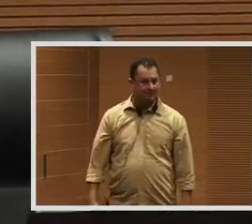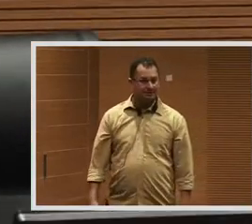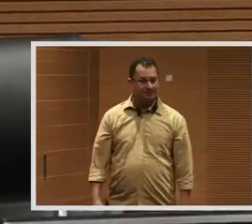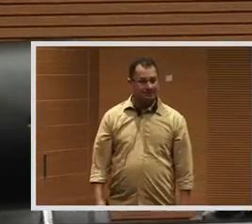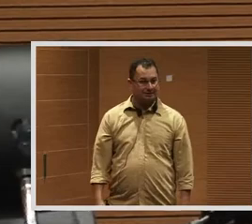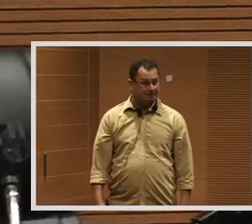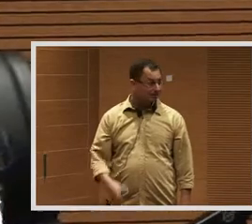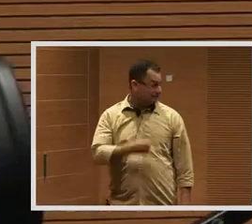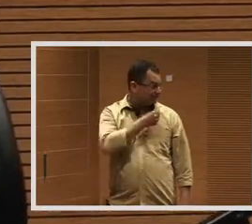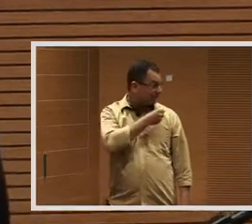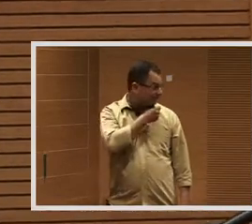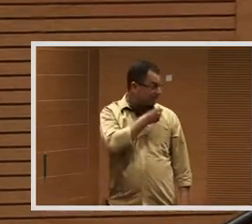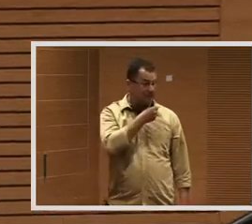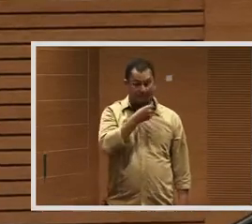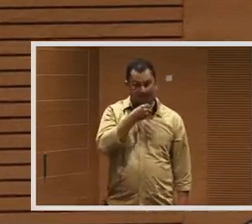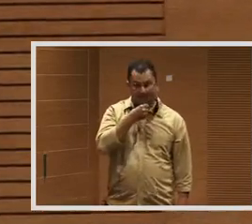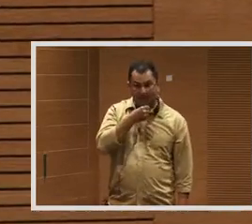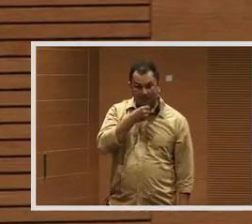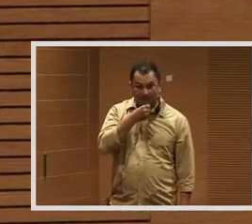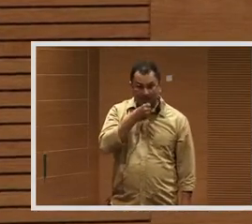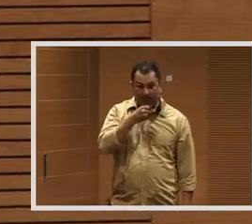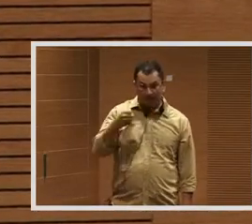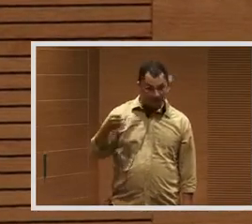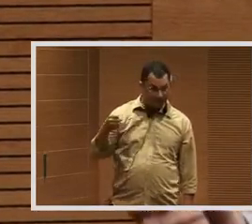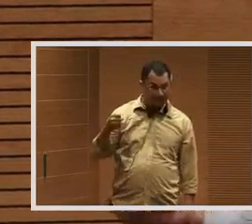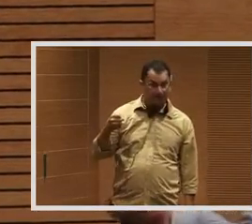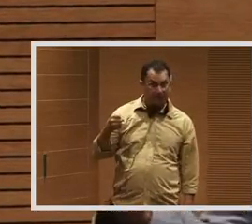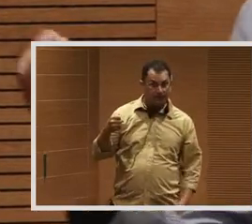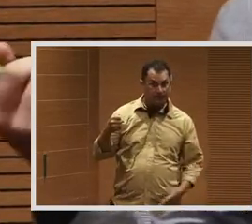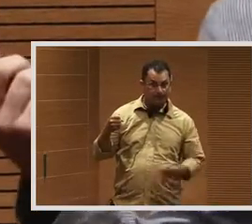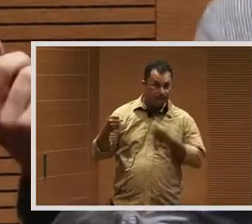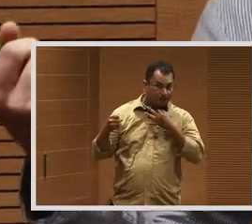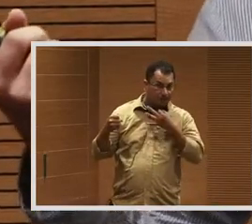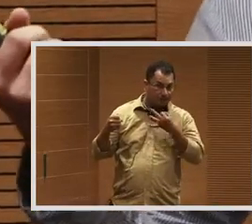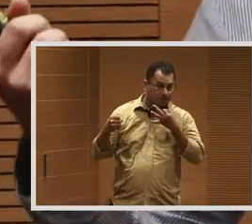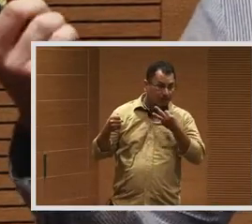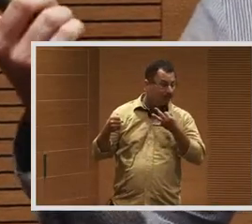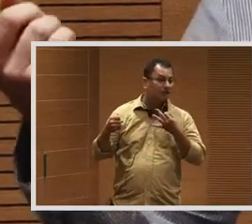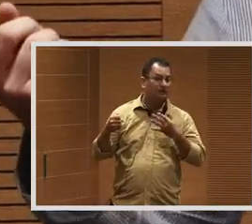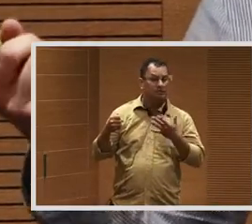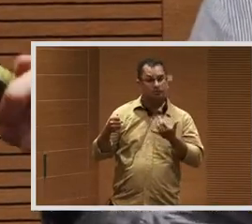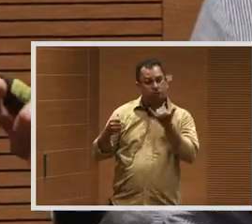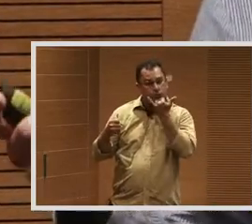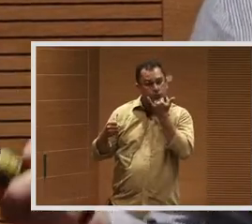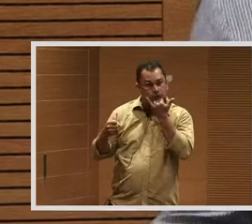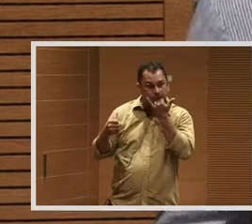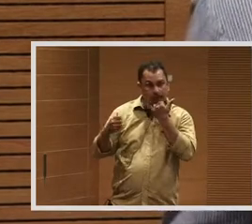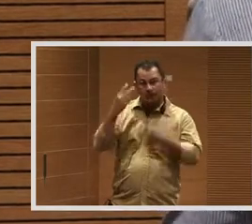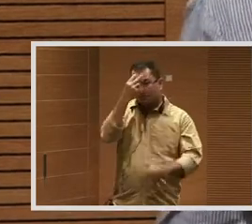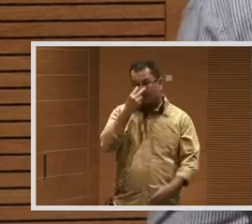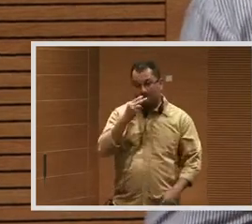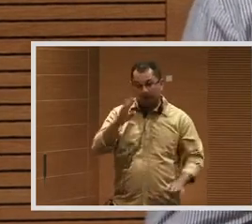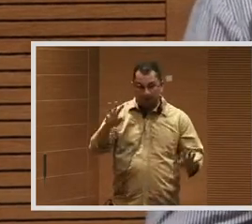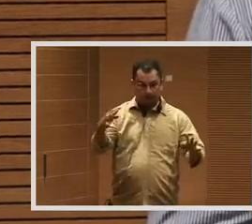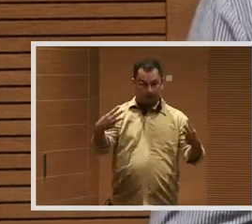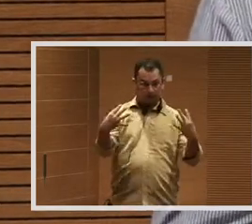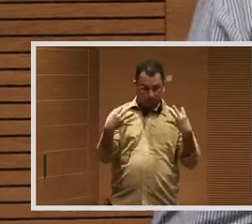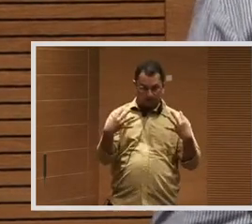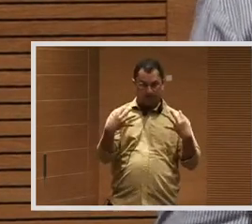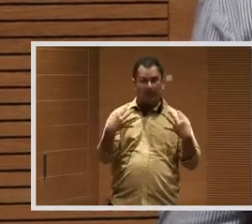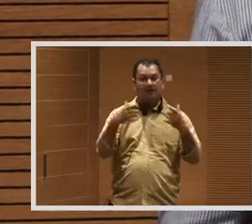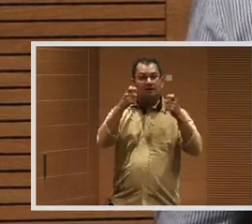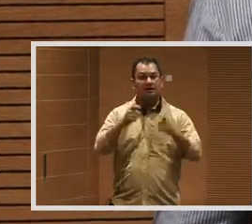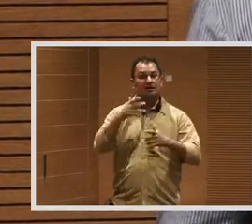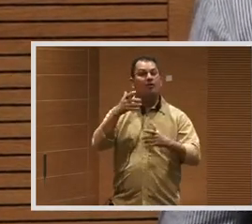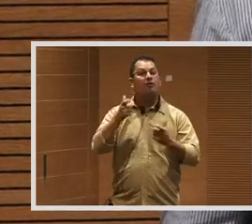Estou falando no microfone? Fora do microfone? Ah, sim. Se tem alguma pessoa com deficiência visual, consegue me ouvir aqui para poder se